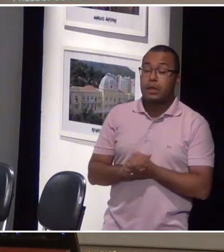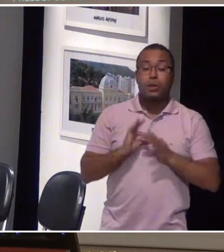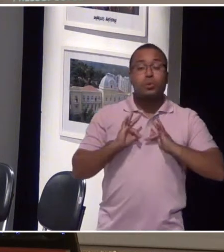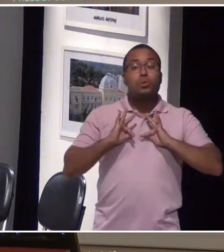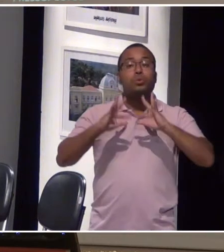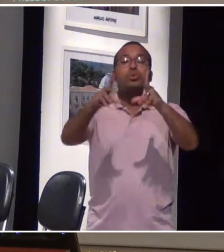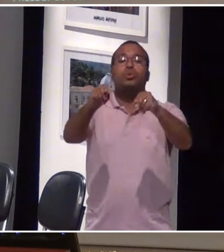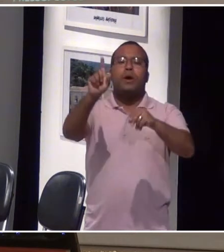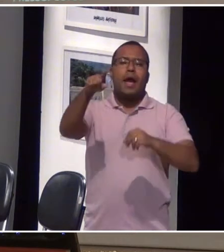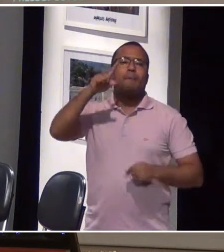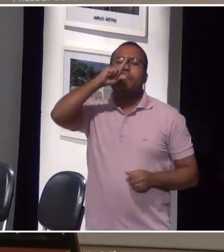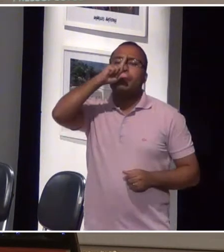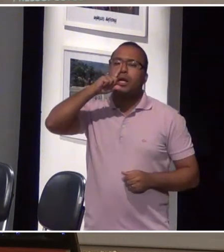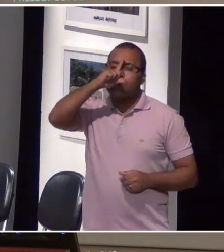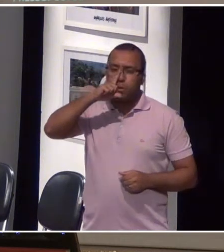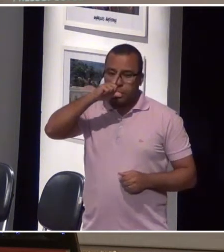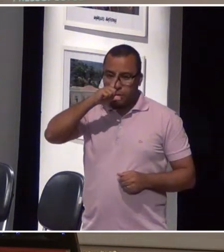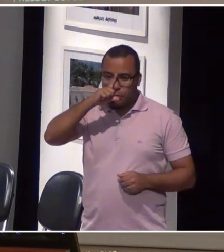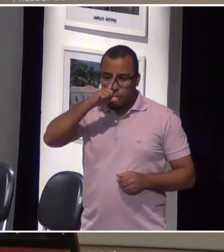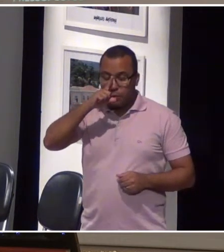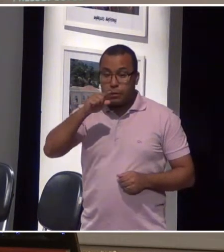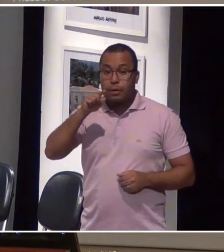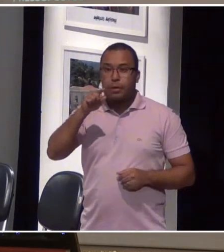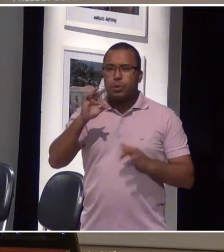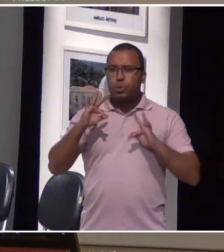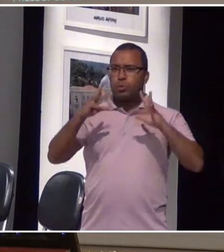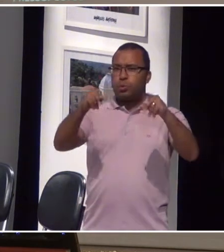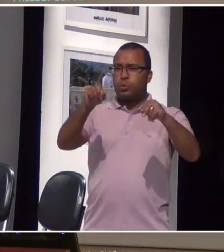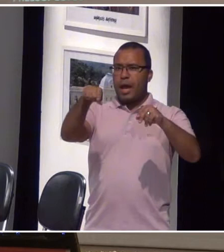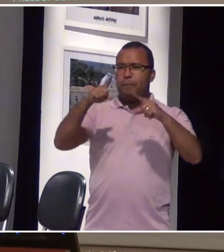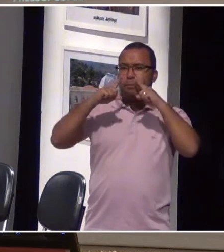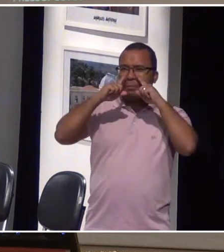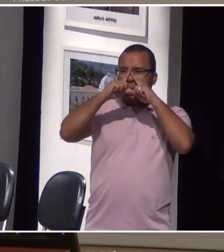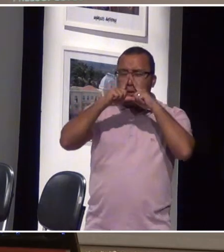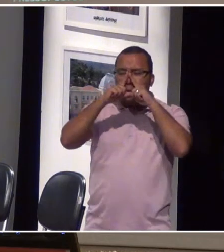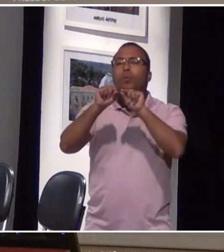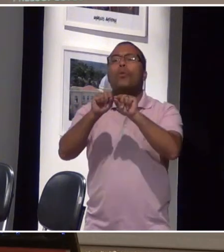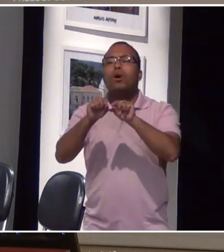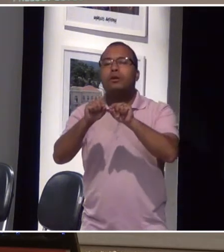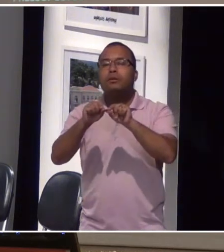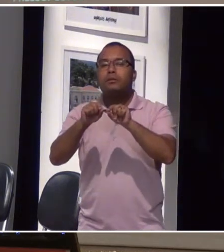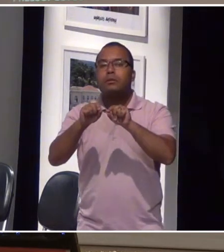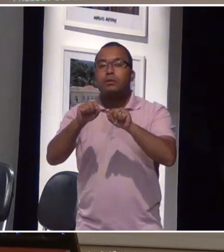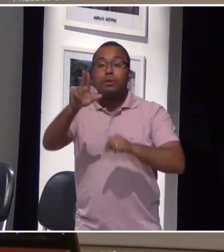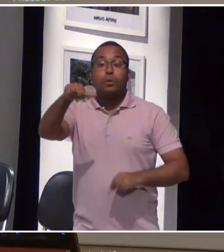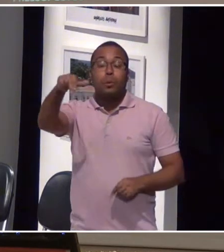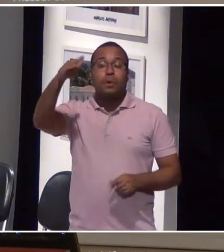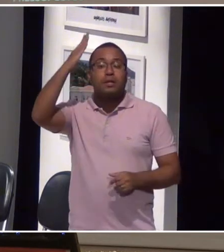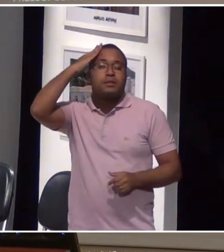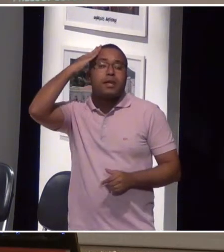que tudo é perigoso. E essa palavra, ou essa frase, tudo é perigoso, tem a ver com nós